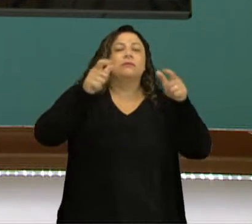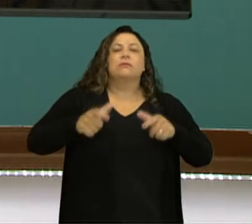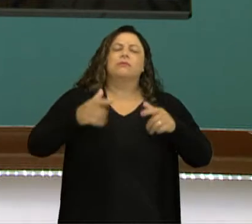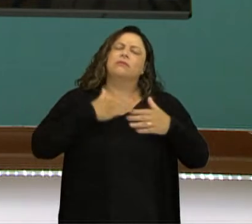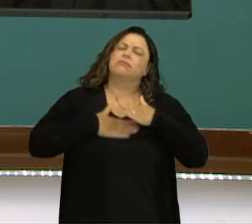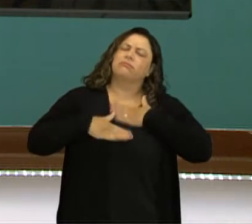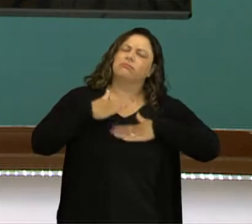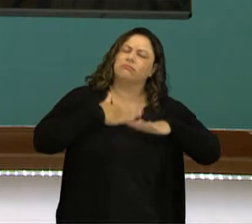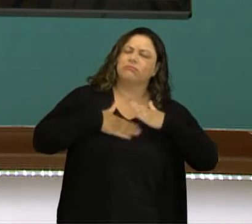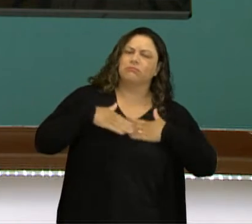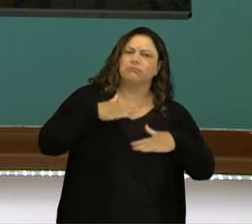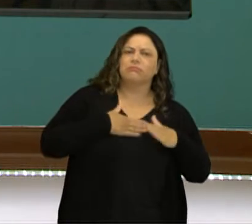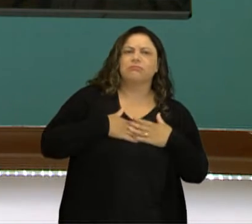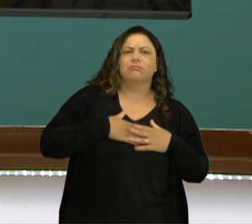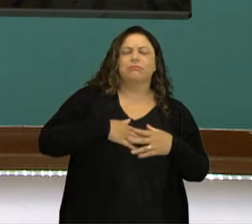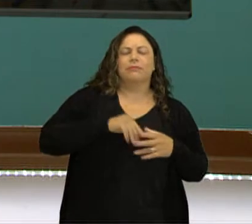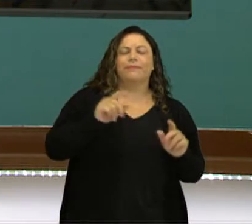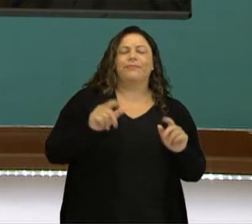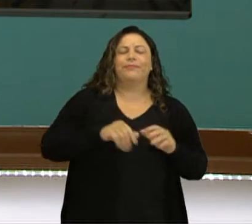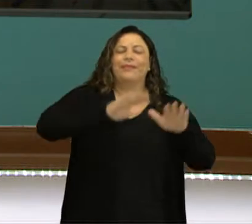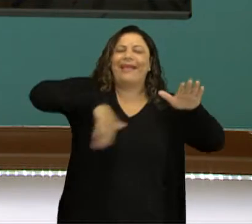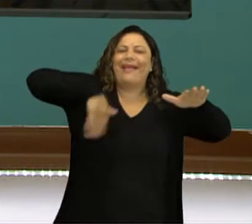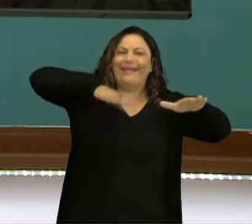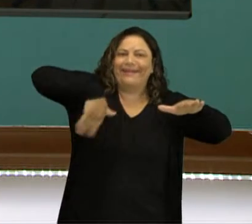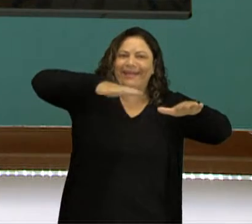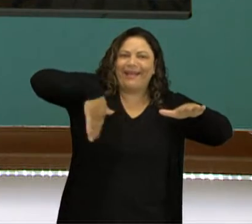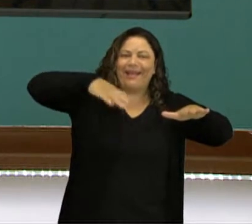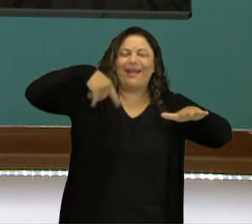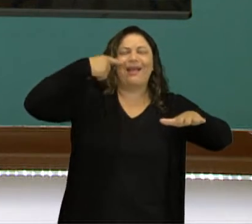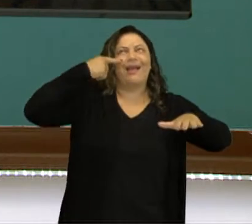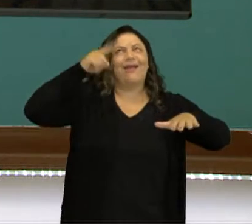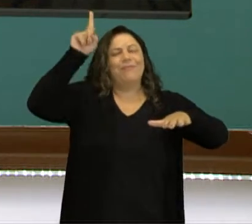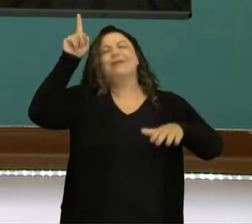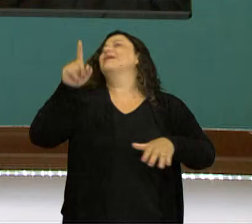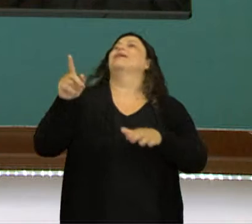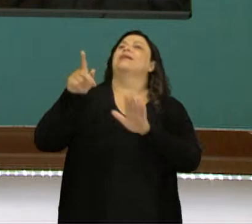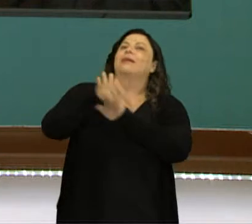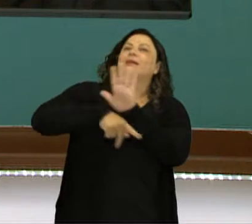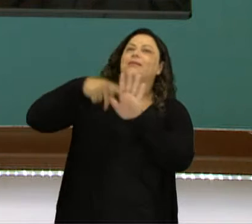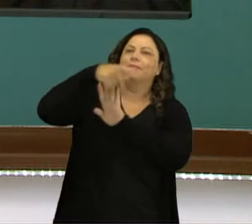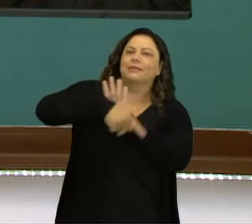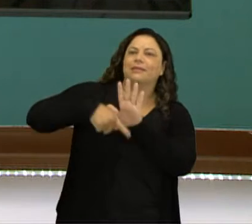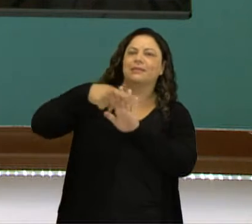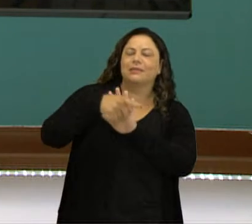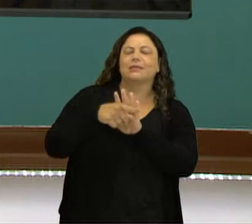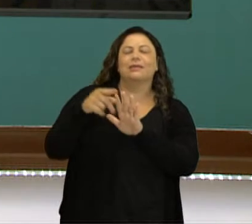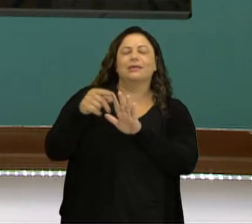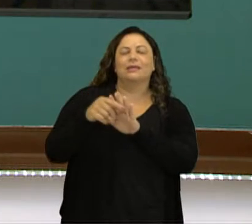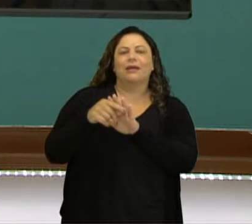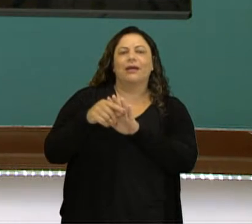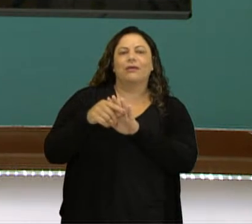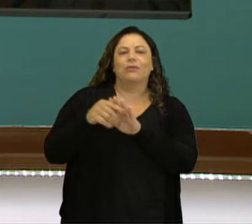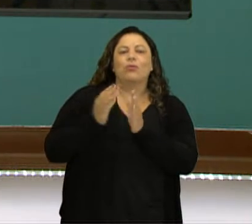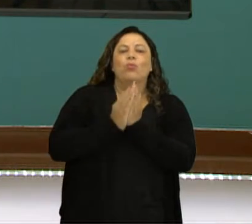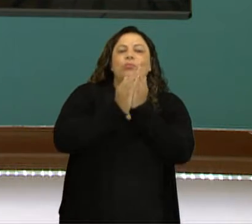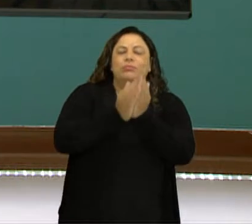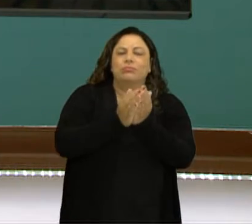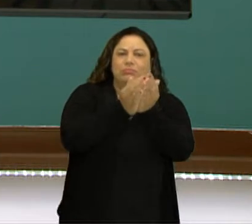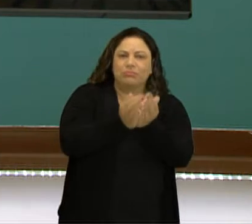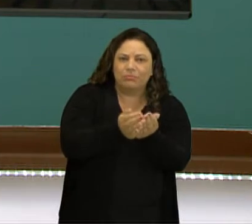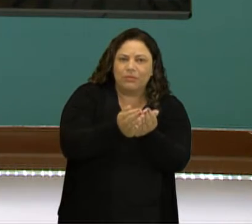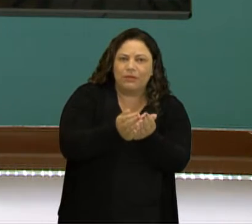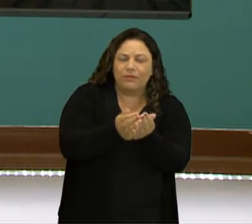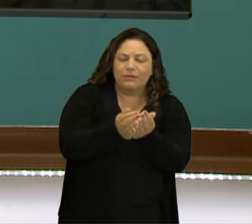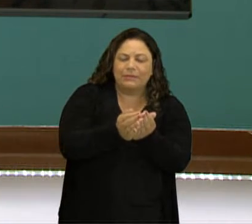do litoral, certo? Para poder gravar aula aqui para vocês, eu venho lá de Paranaguá. E quando você atravessa o ferry-boat ali da Baía de